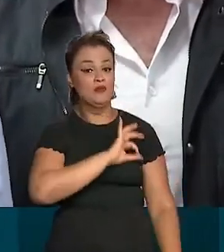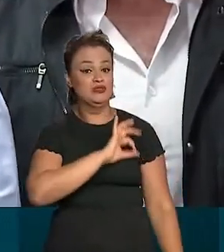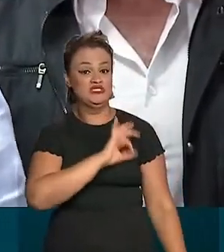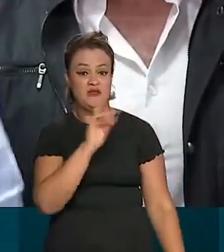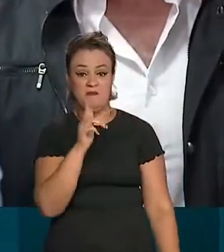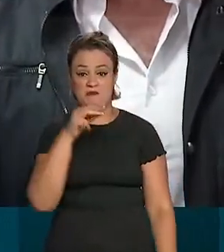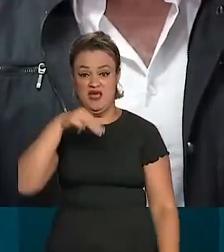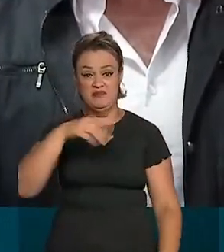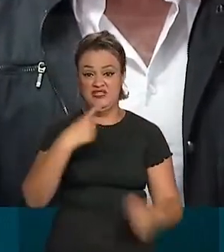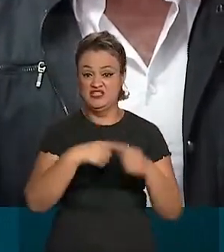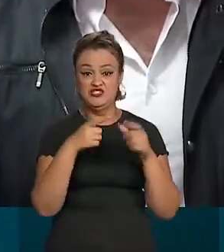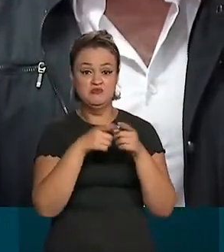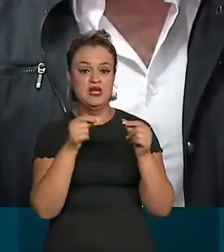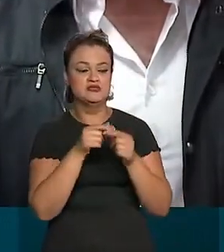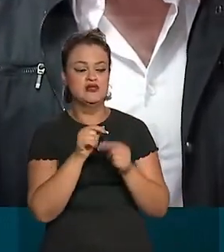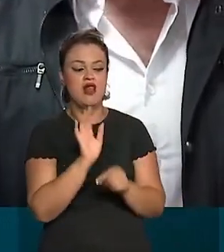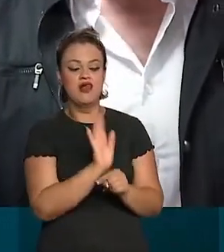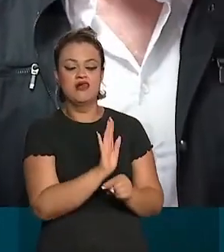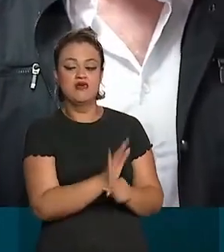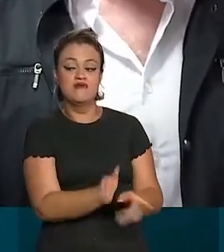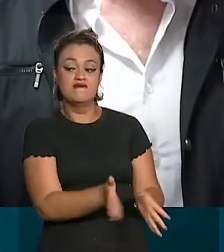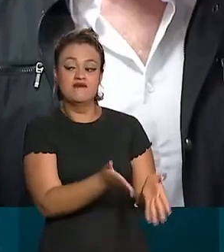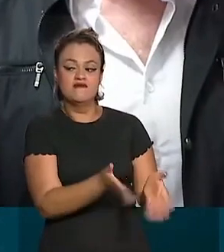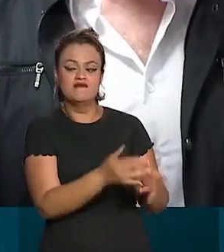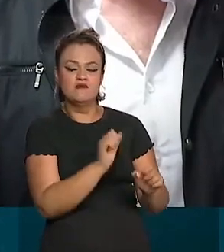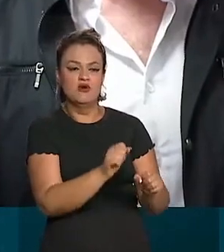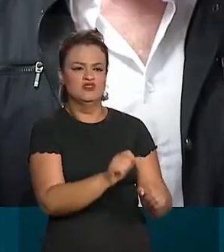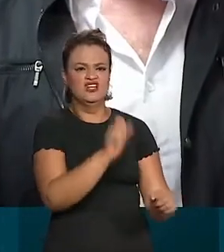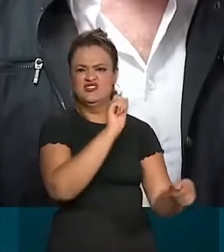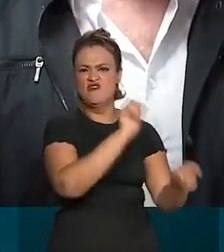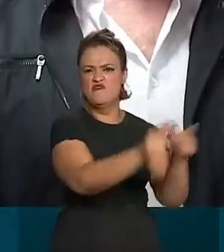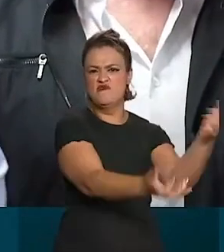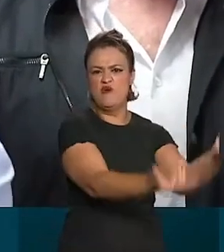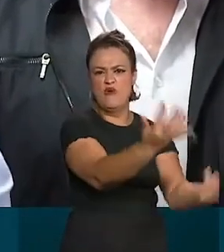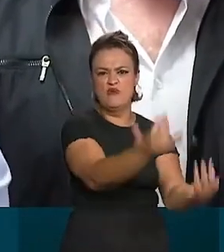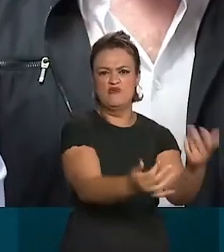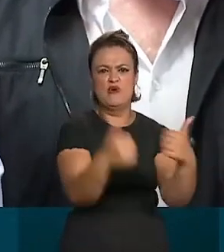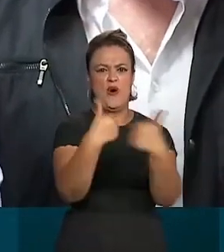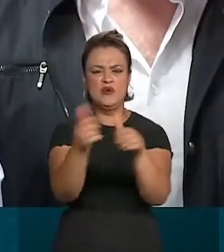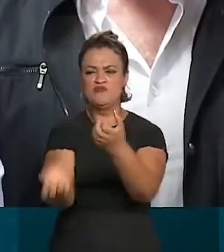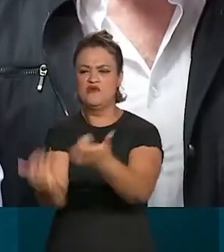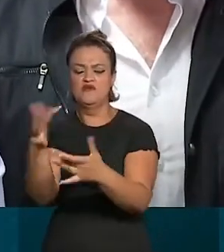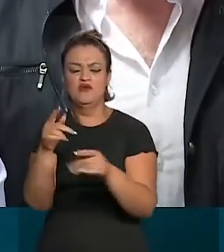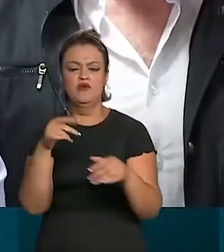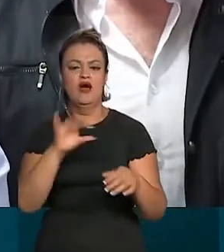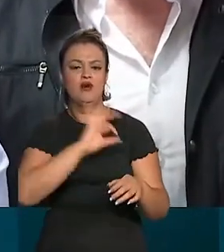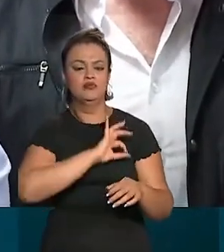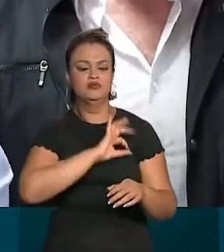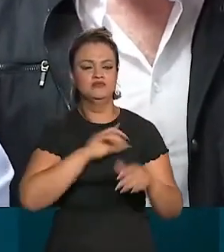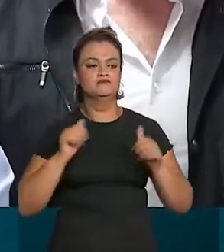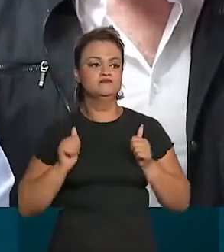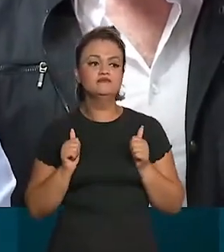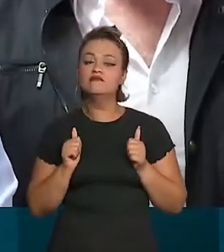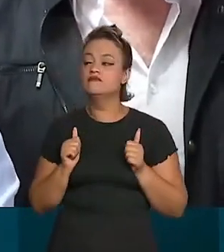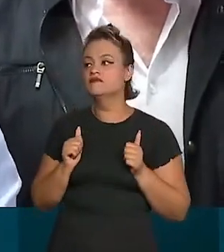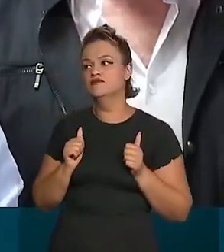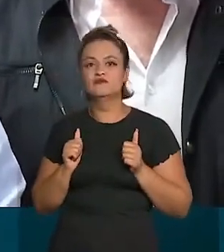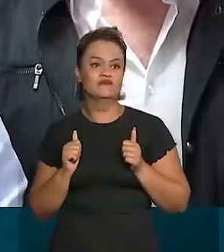Brasília estava guiando eles e vendo eles tocar fogo em ônibus e não fazia absolutamente